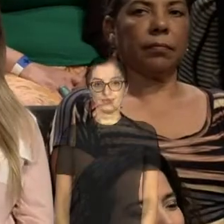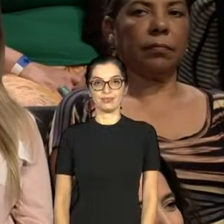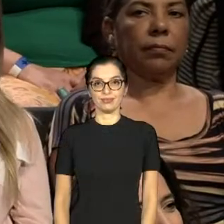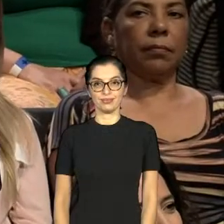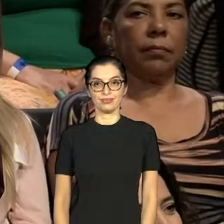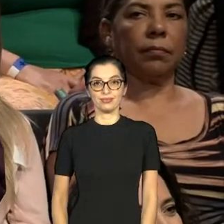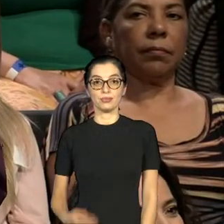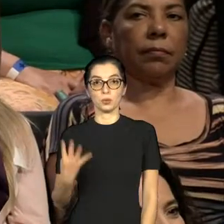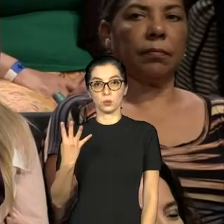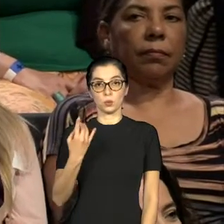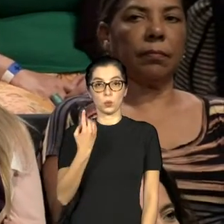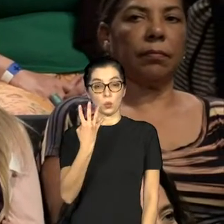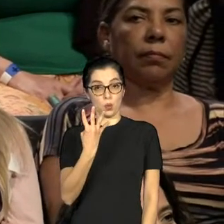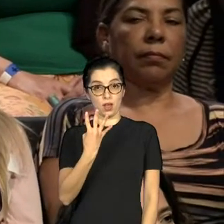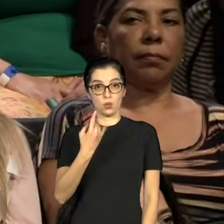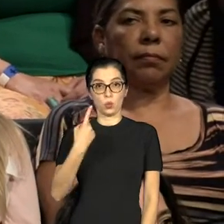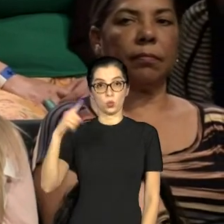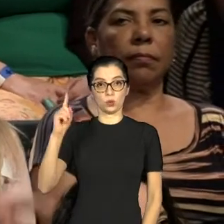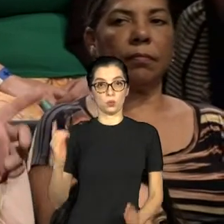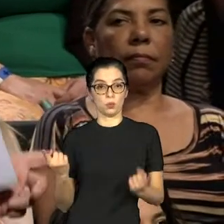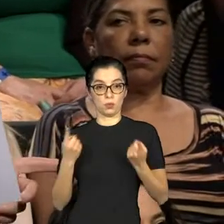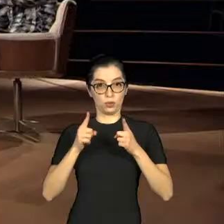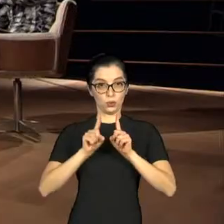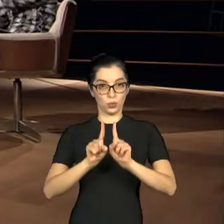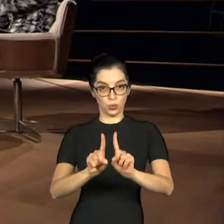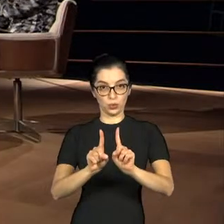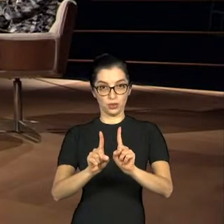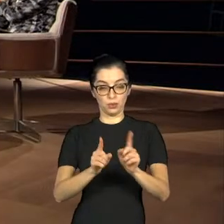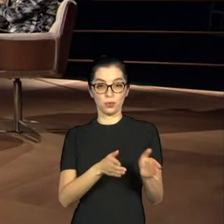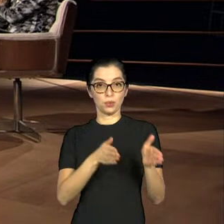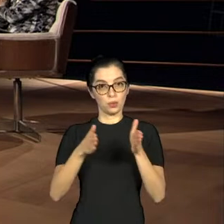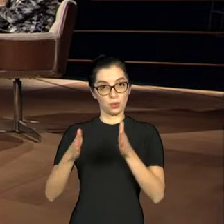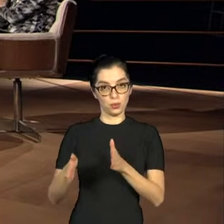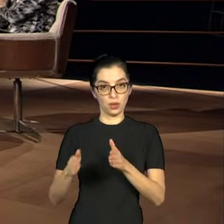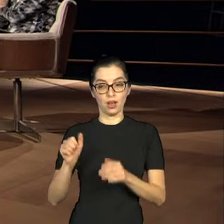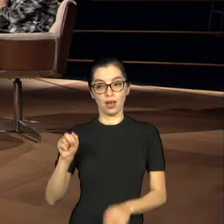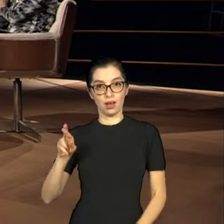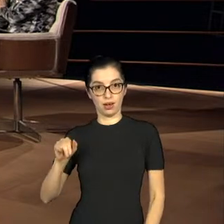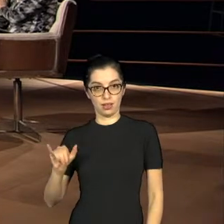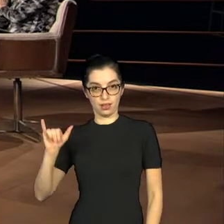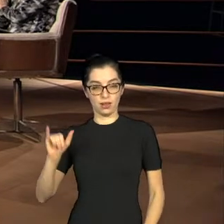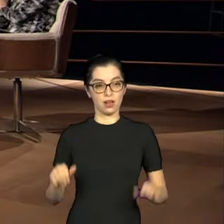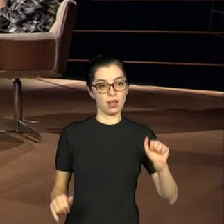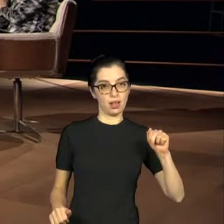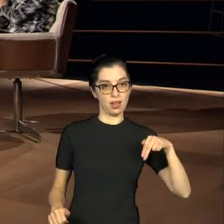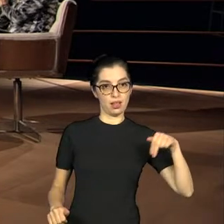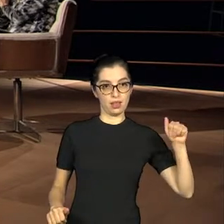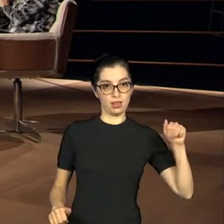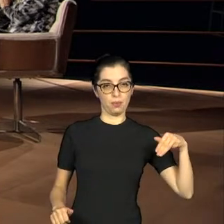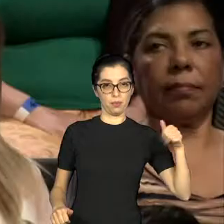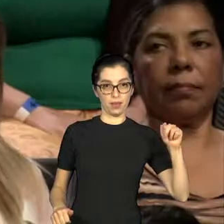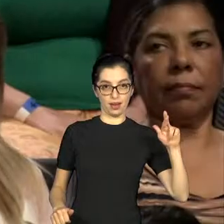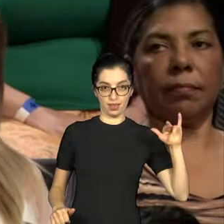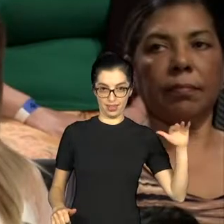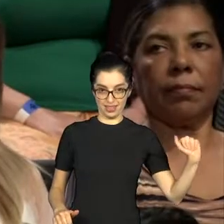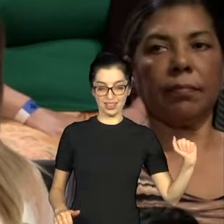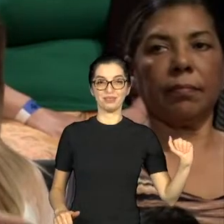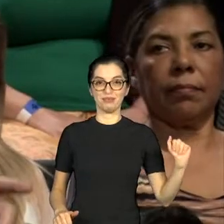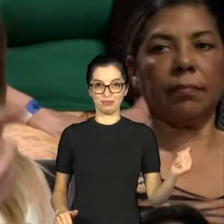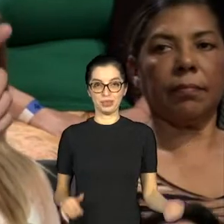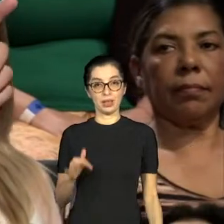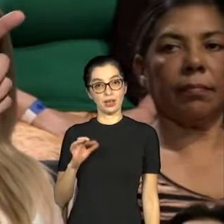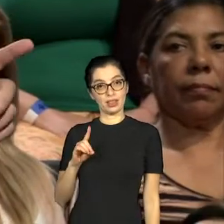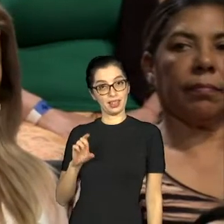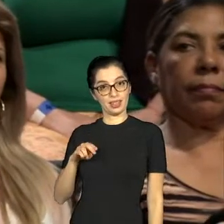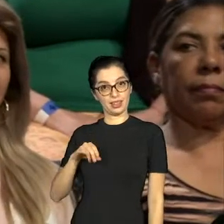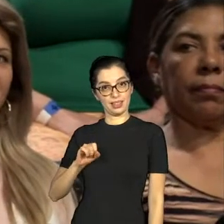Quarto e último bloco do Persona em Foco de hoje, nós estamos com a Ari França e Ana Maria Dias conversando com a Denise Fraga. E eu queria abrir esse bloco mostrando